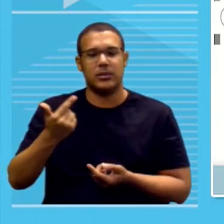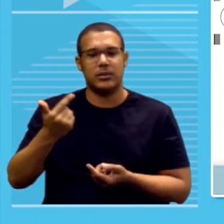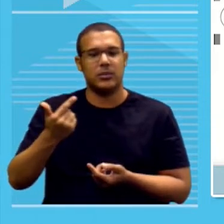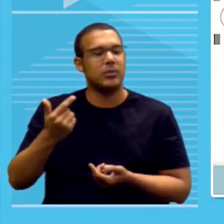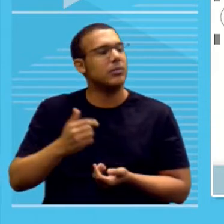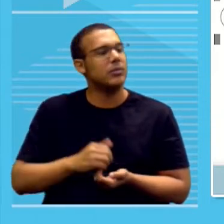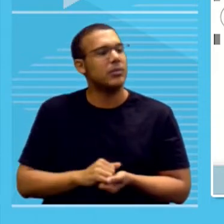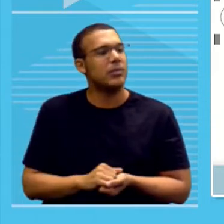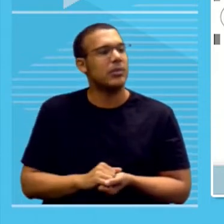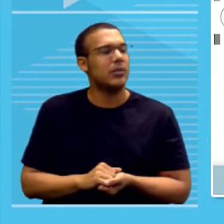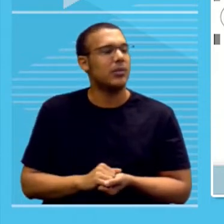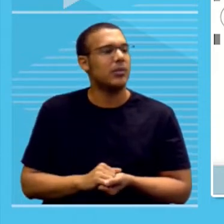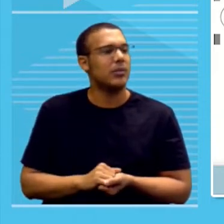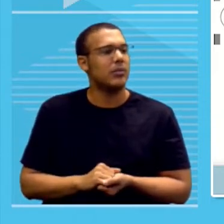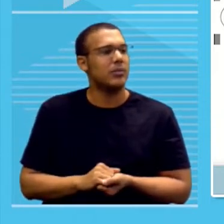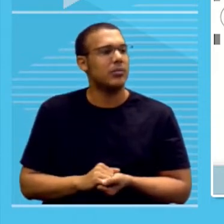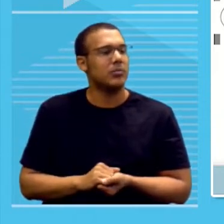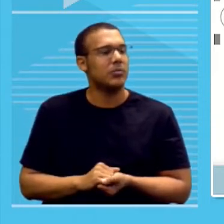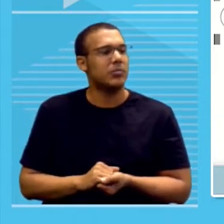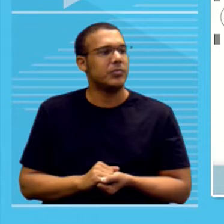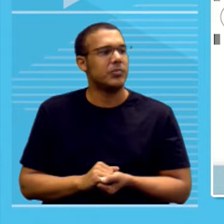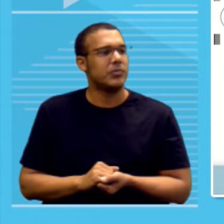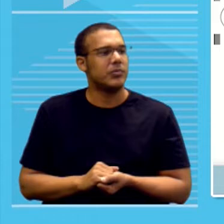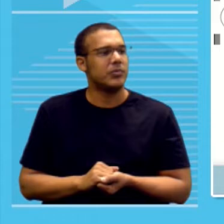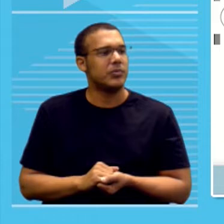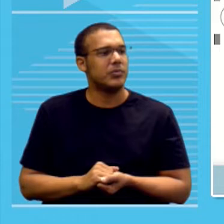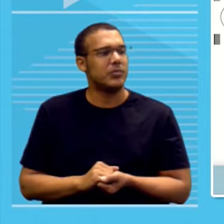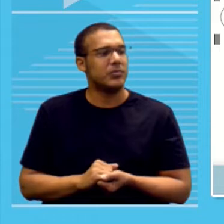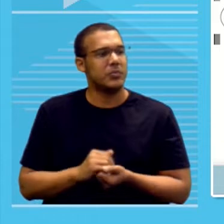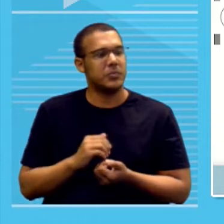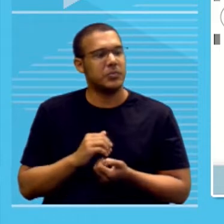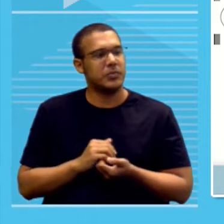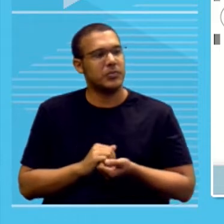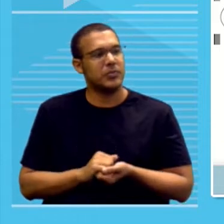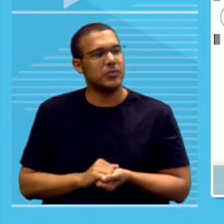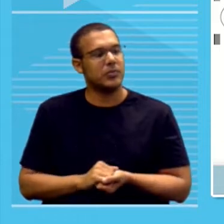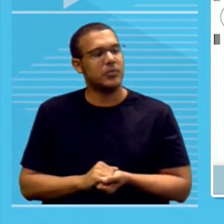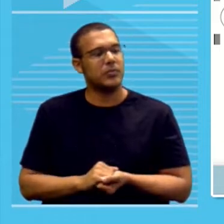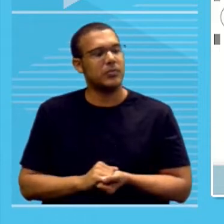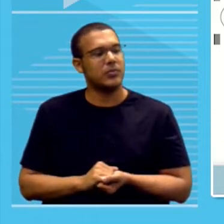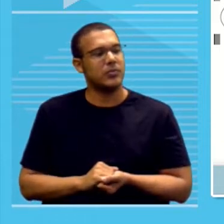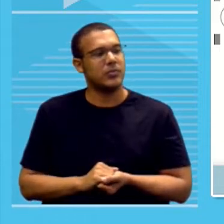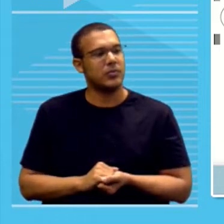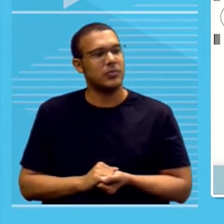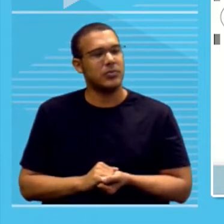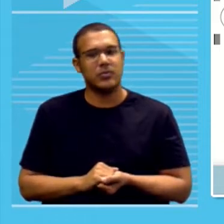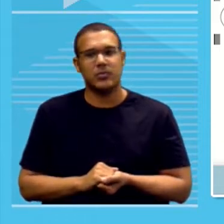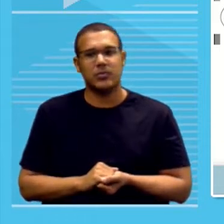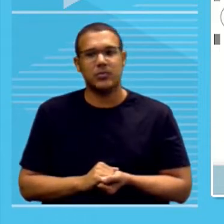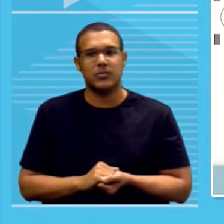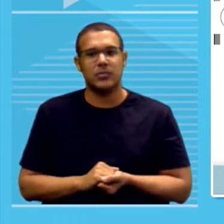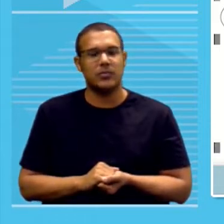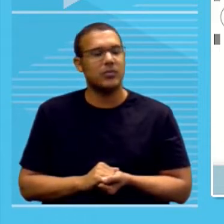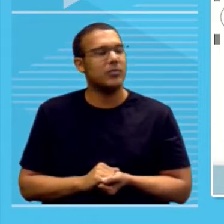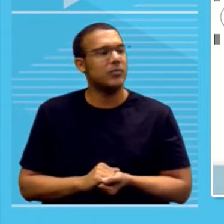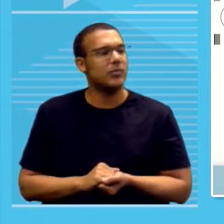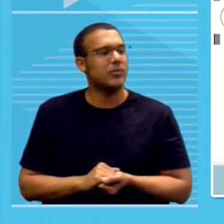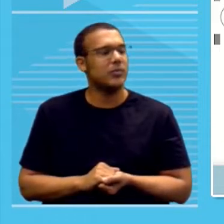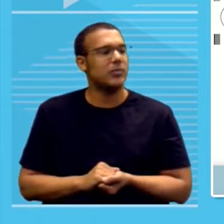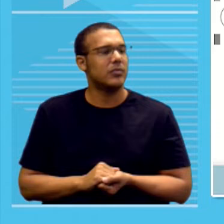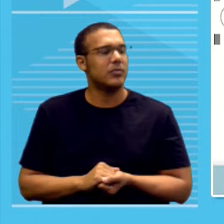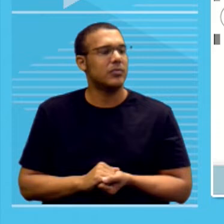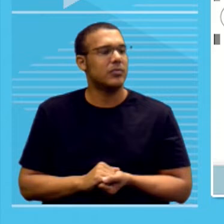Professor nós vamos ter k ao quadrado menos 14 k